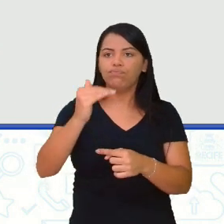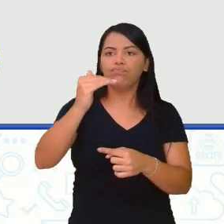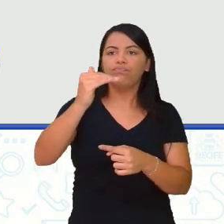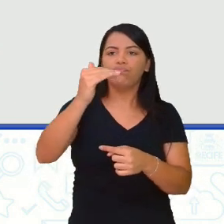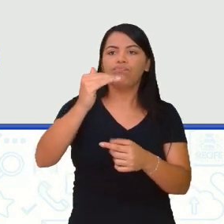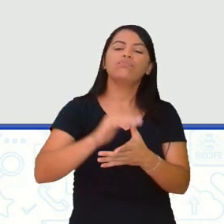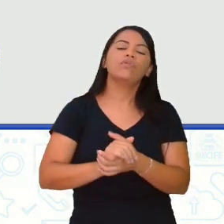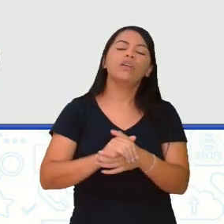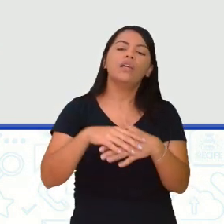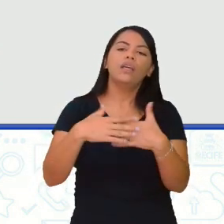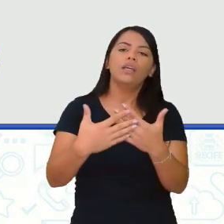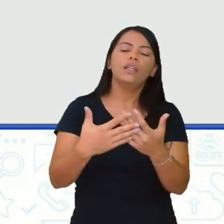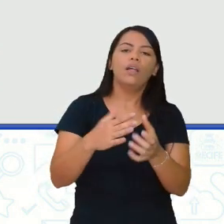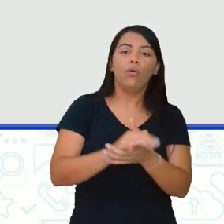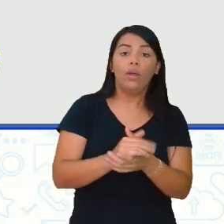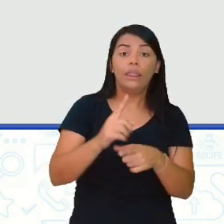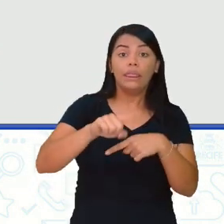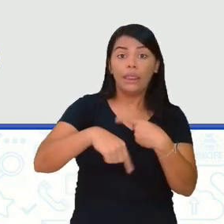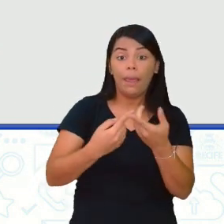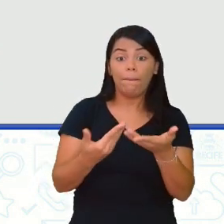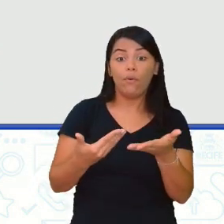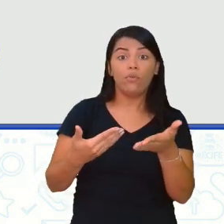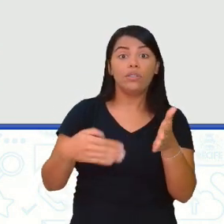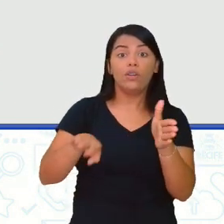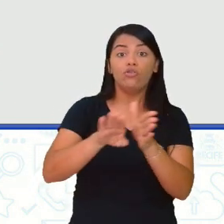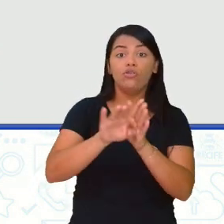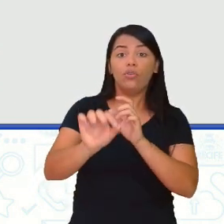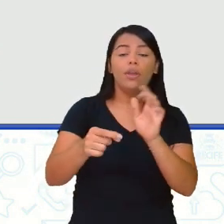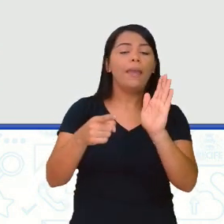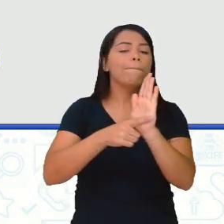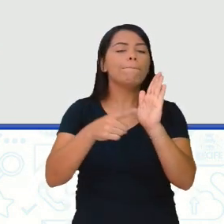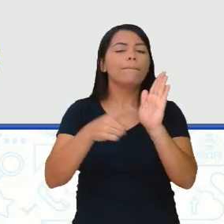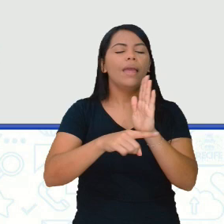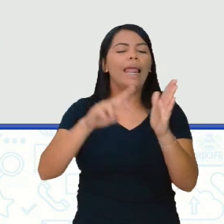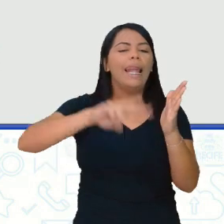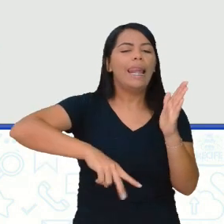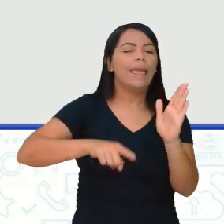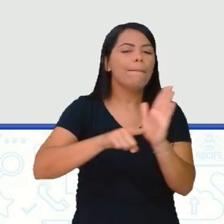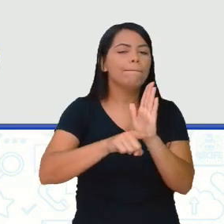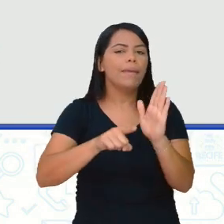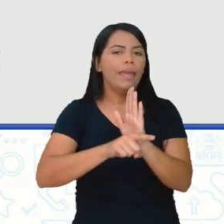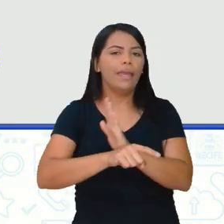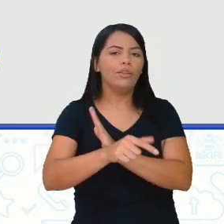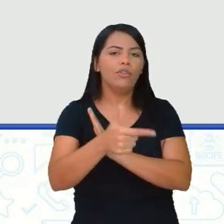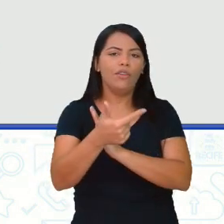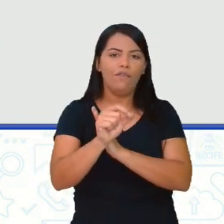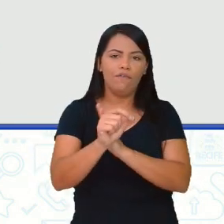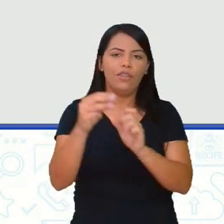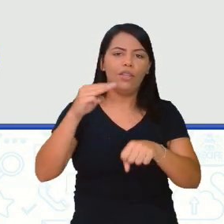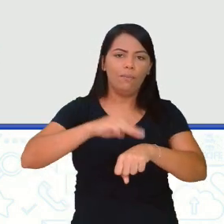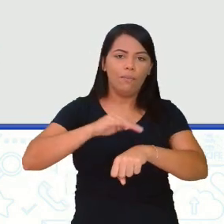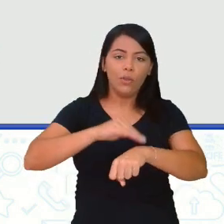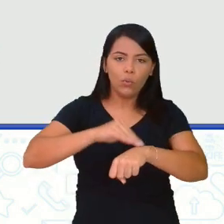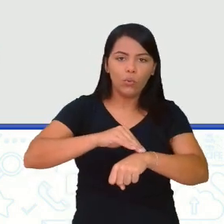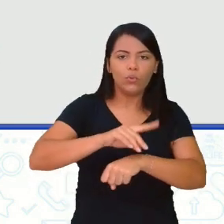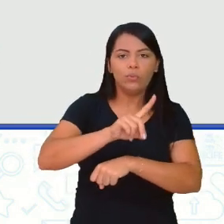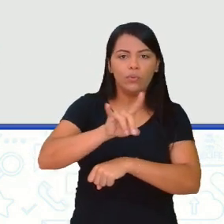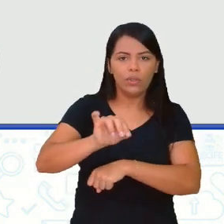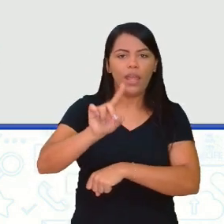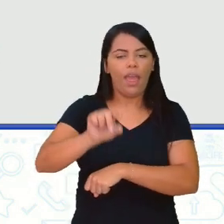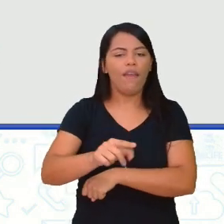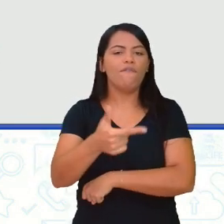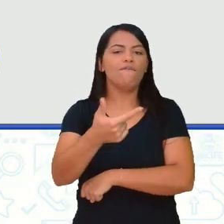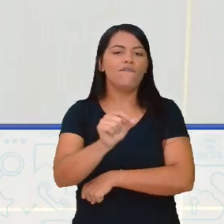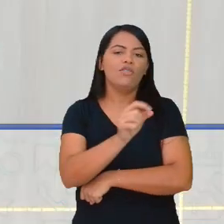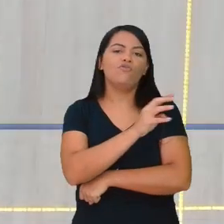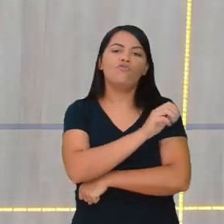raciocínio, eu chego que quem lê menos de 20 minutos por dia são 90 alunos. Ora, eu